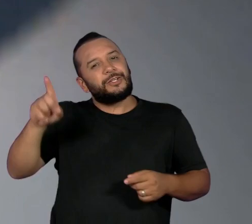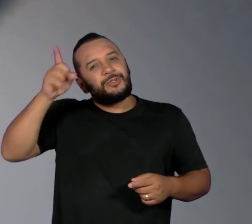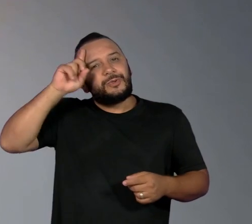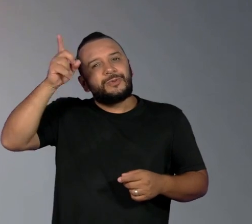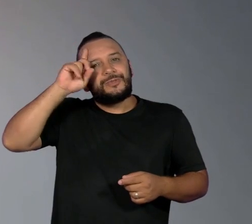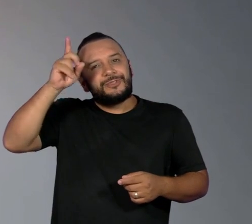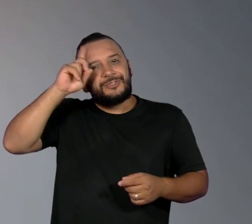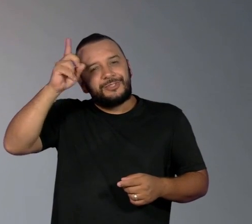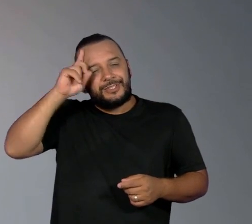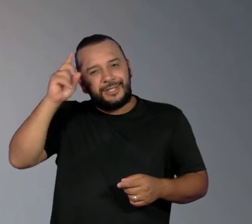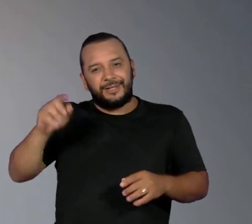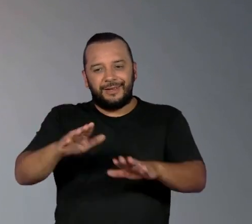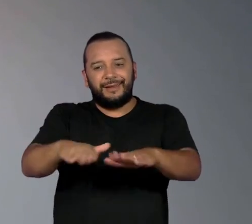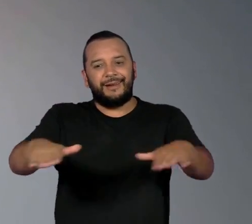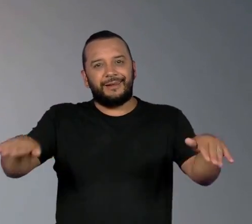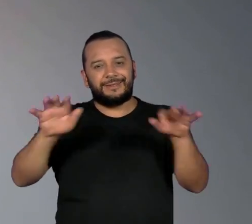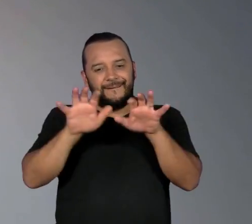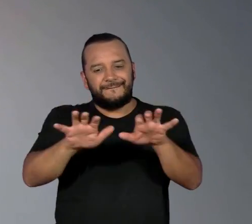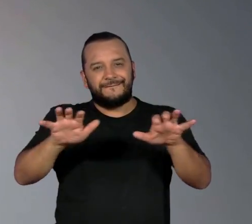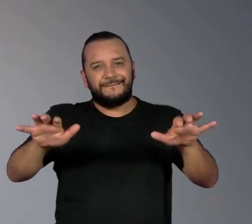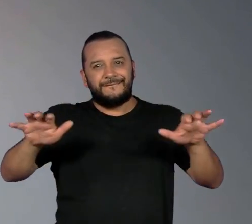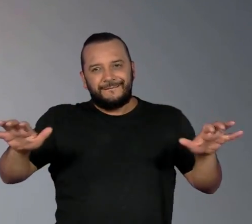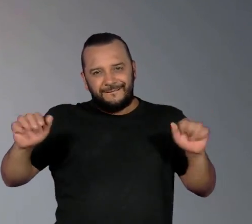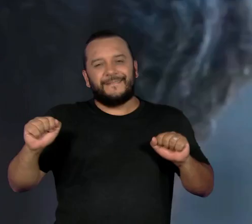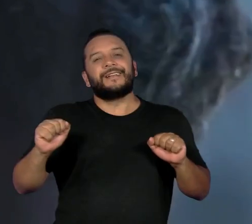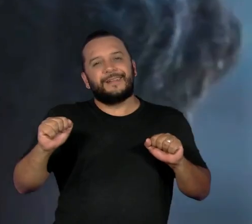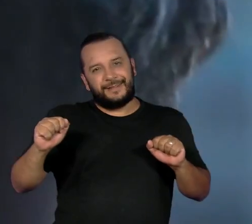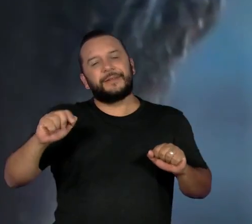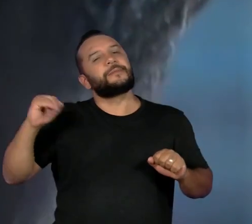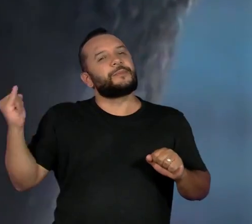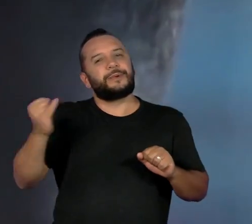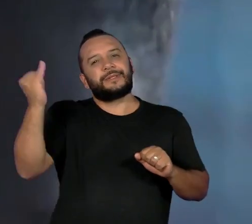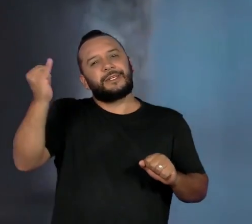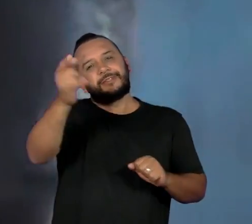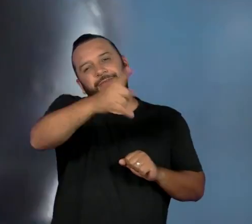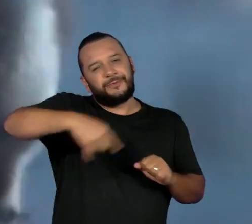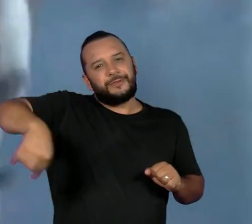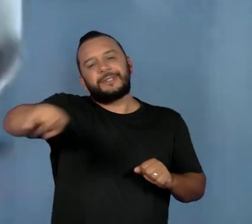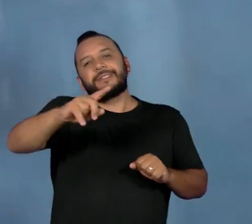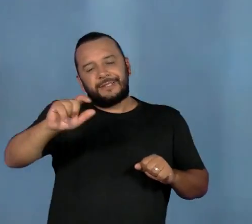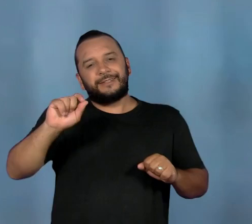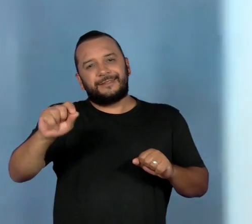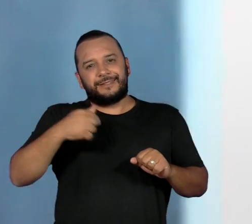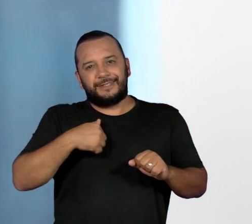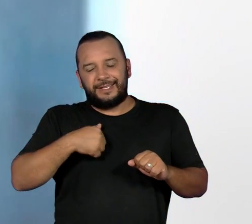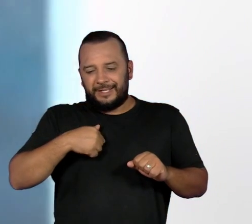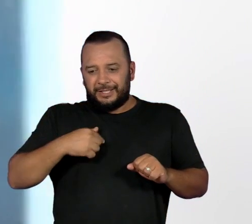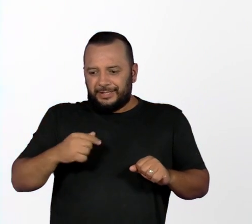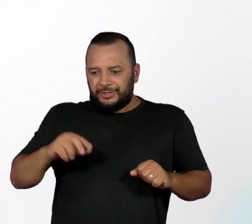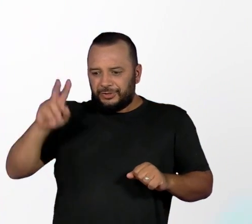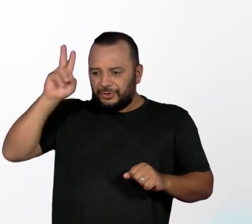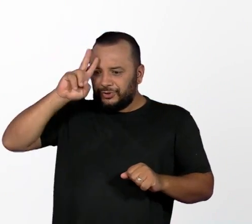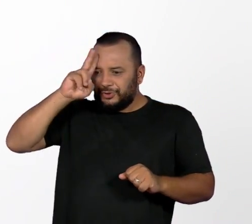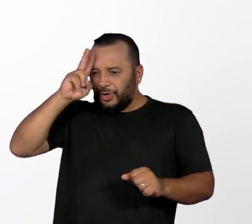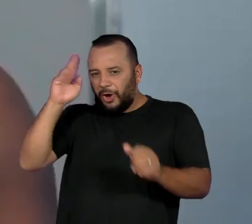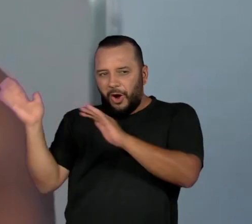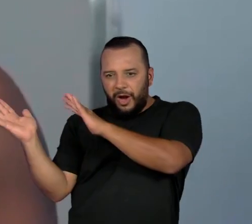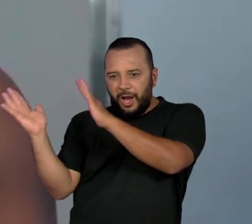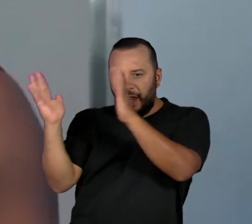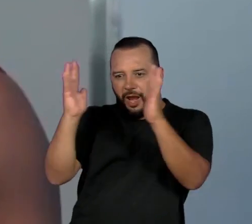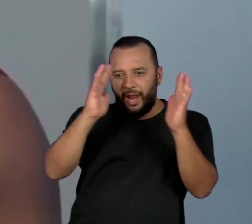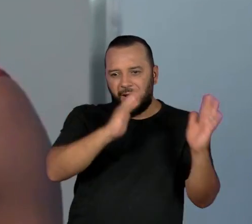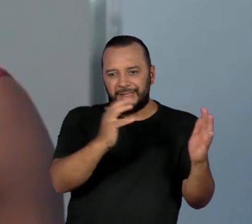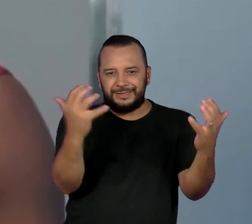a minha história. É muito importante que você se inspire através da sua própria história, através da sua